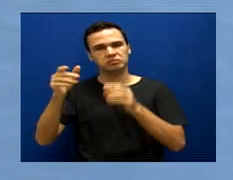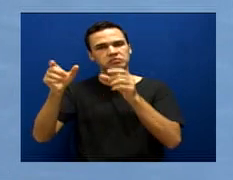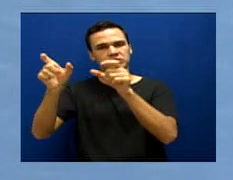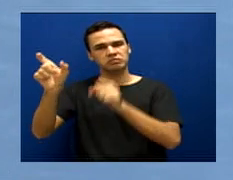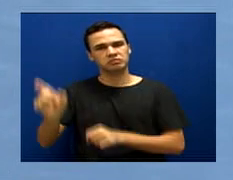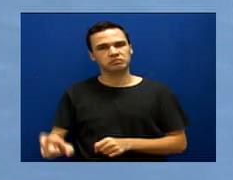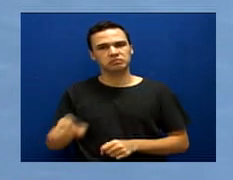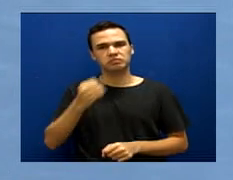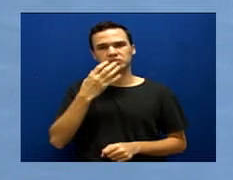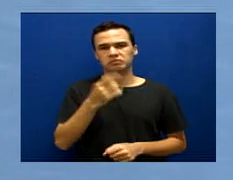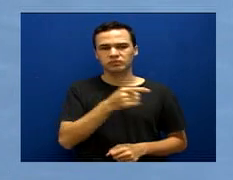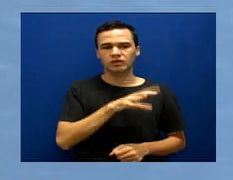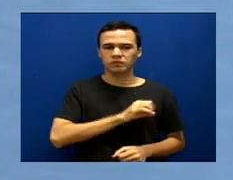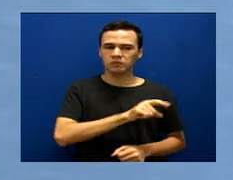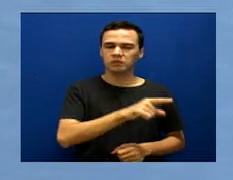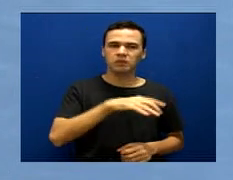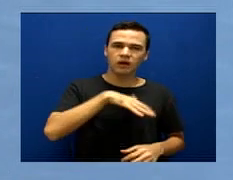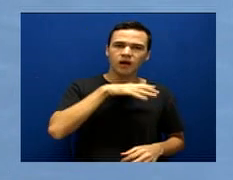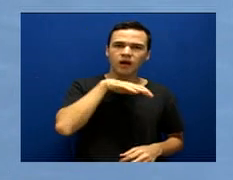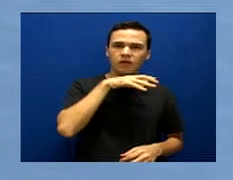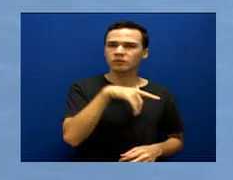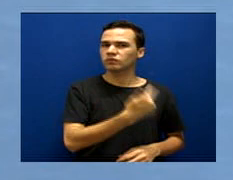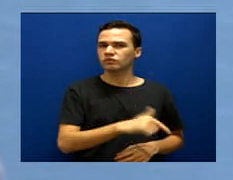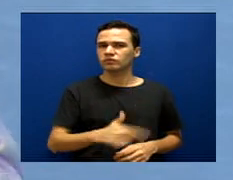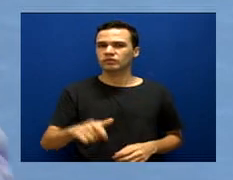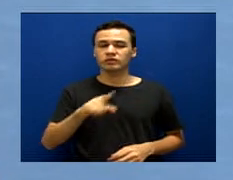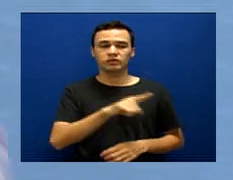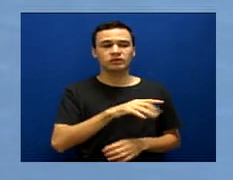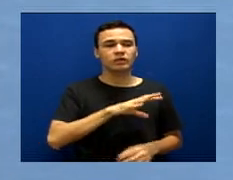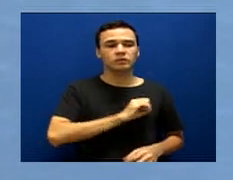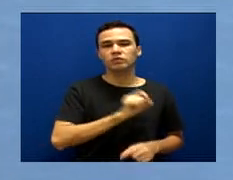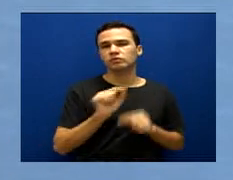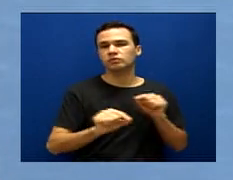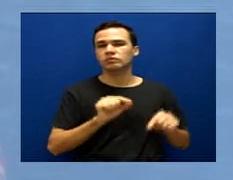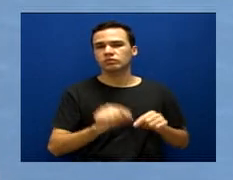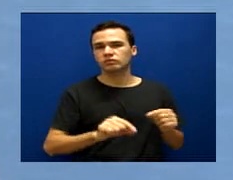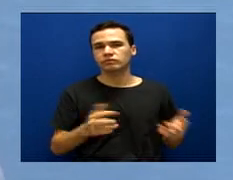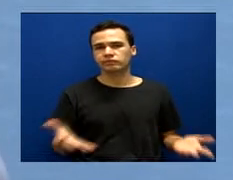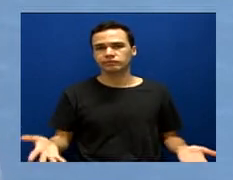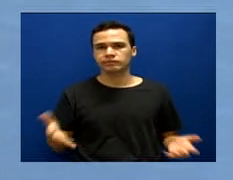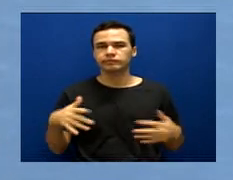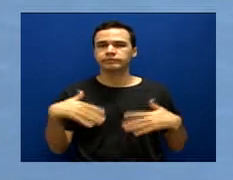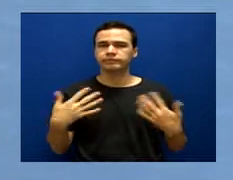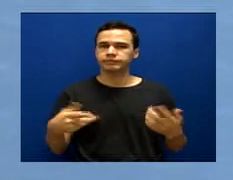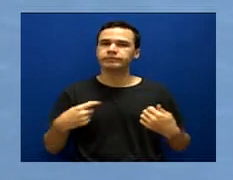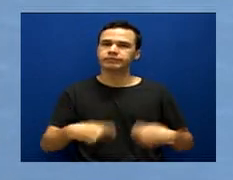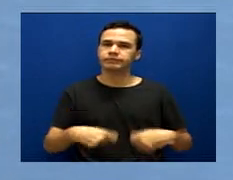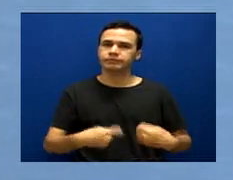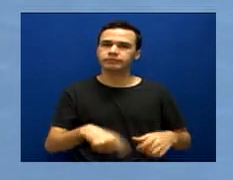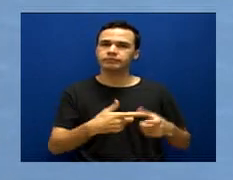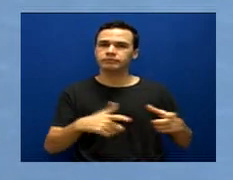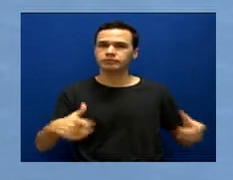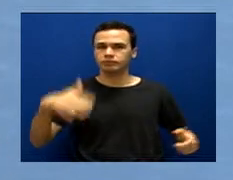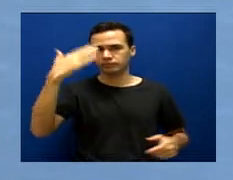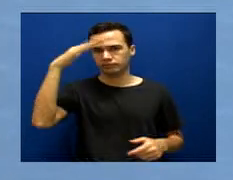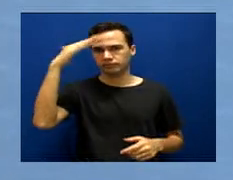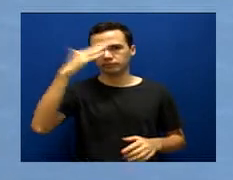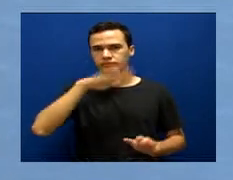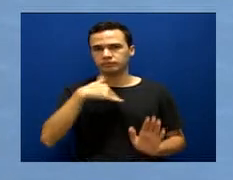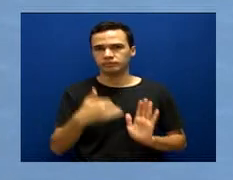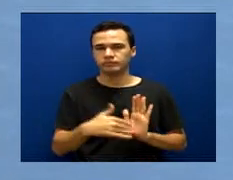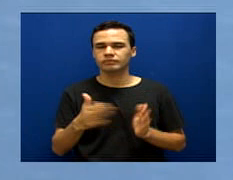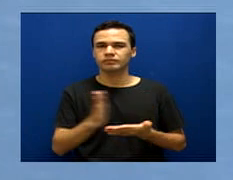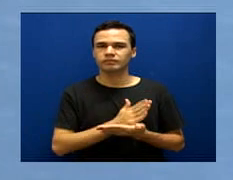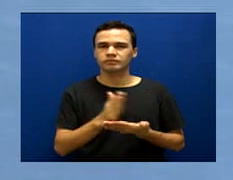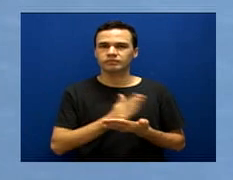não é sensível aos animais, você é sensível ao quê? Então é importante a gente entrar nesse contexto mais geral da coisa. E aproveitando que tem aqui os